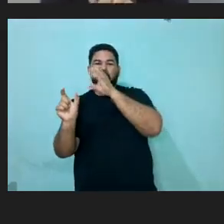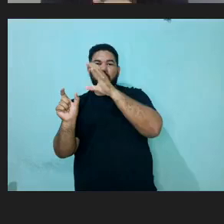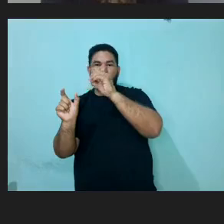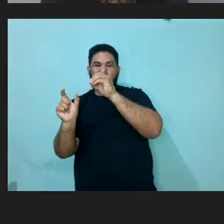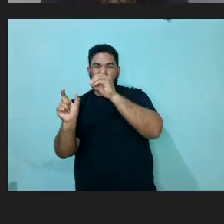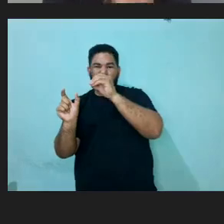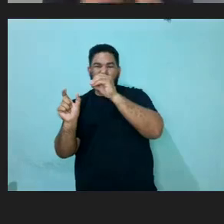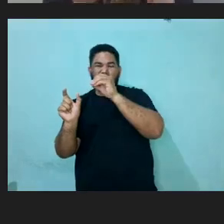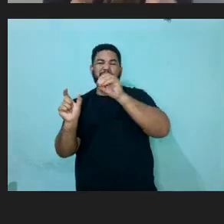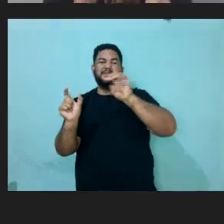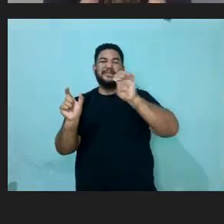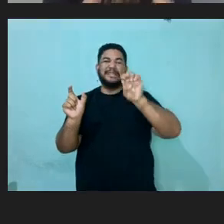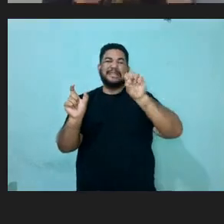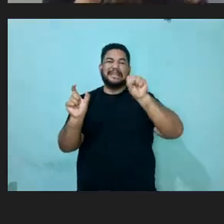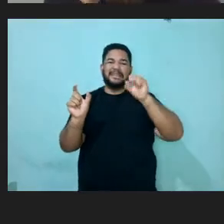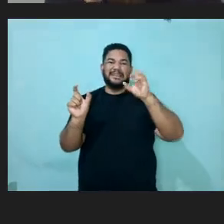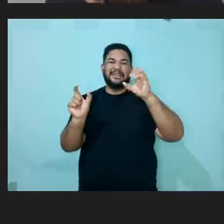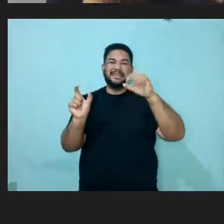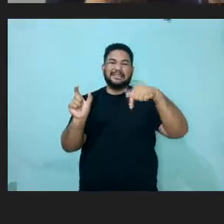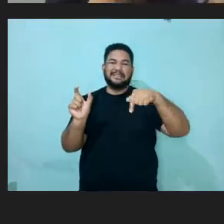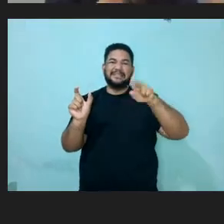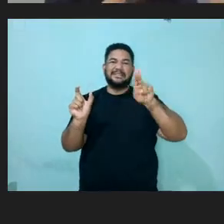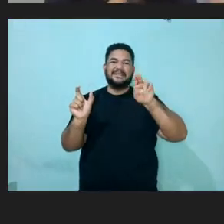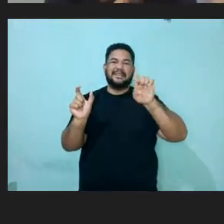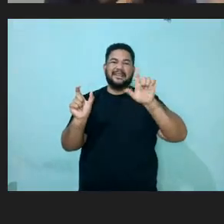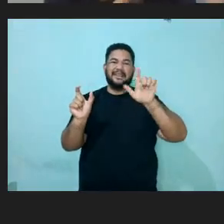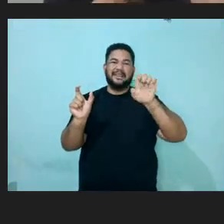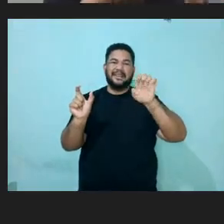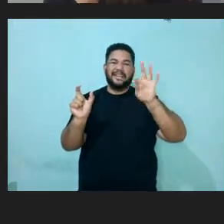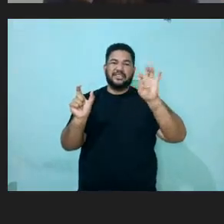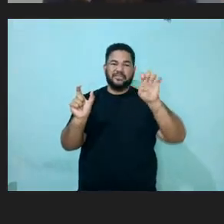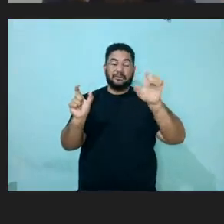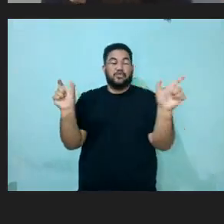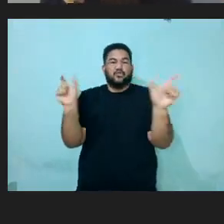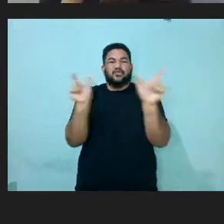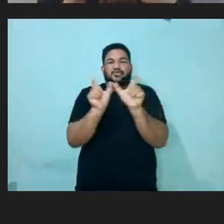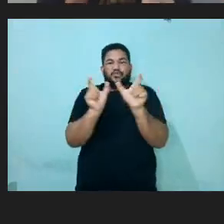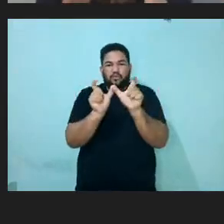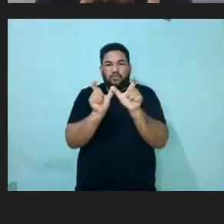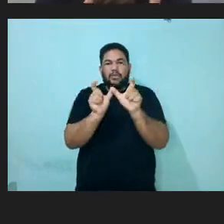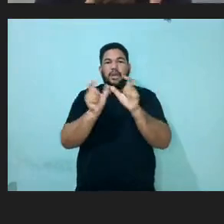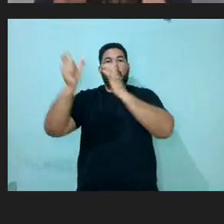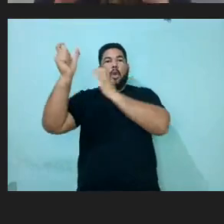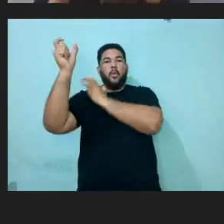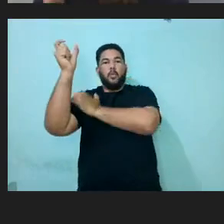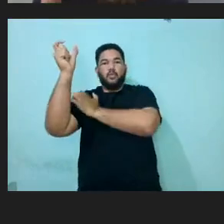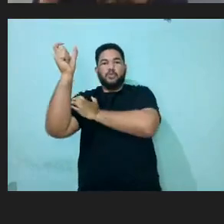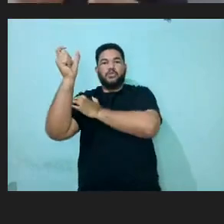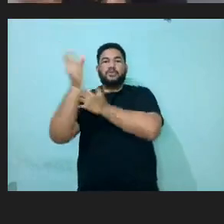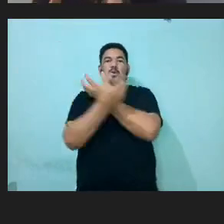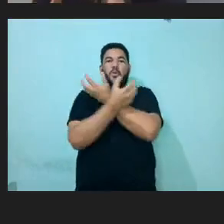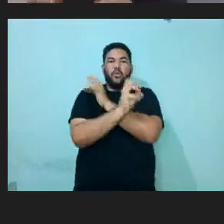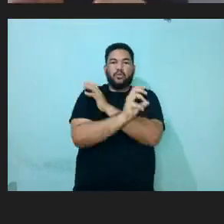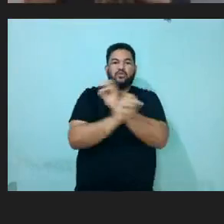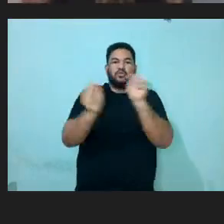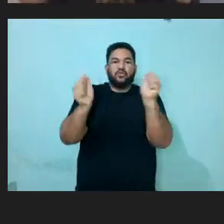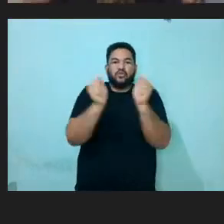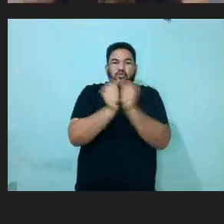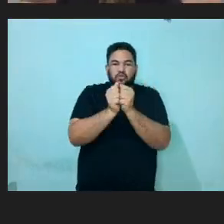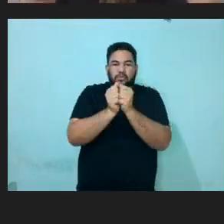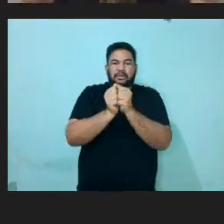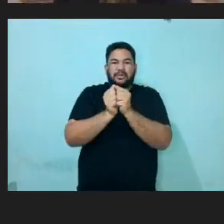eu separei, para ficar mais tranquilo. Sistema muscular, sistema esquelético e sistema nervoso.